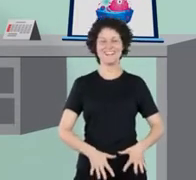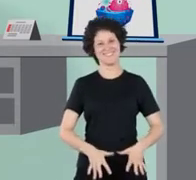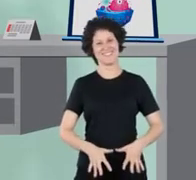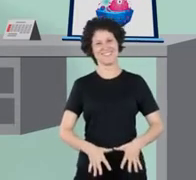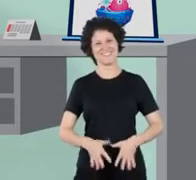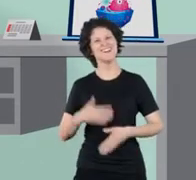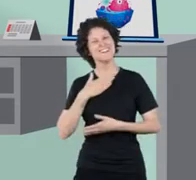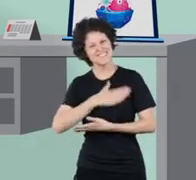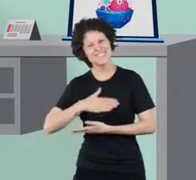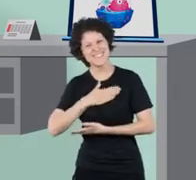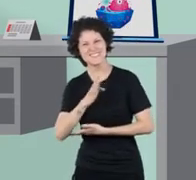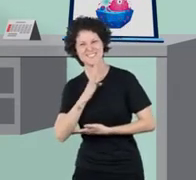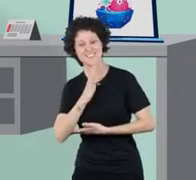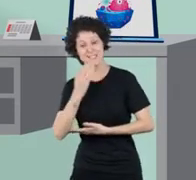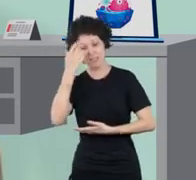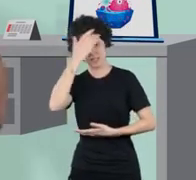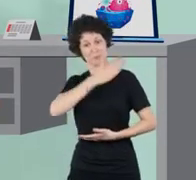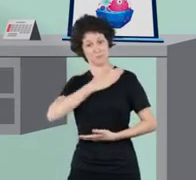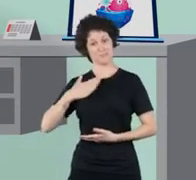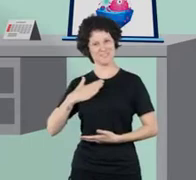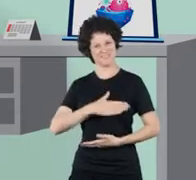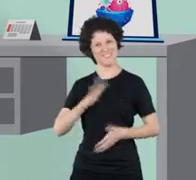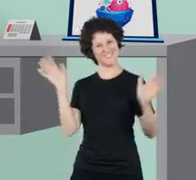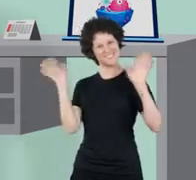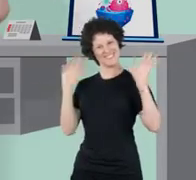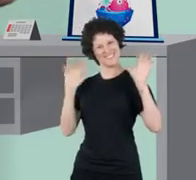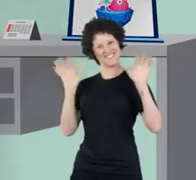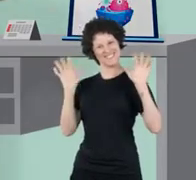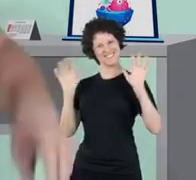E aí, você gostou dessa aventura? Então continue esse desafio e até a próxima!